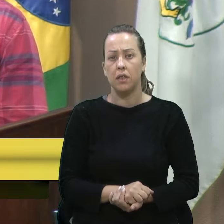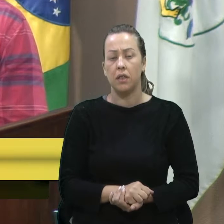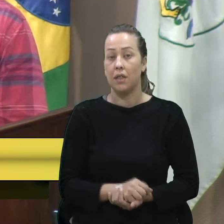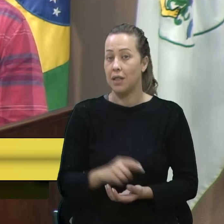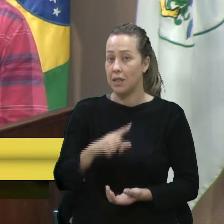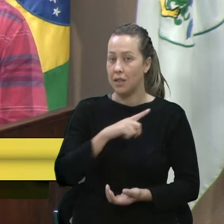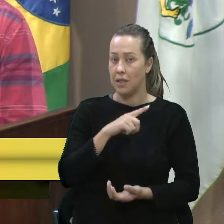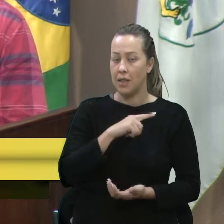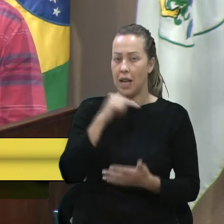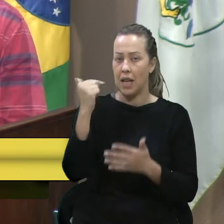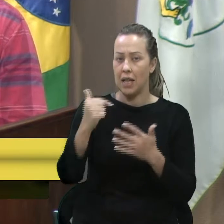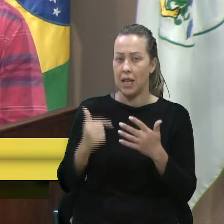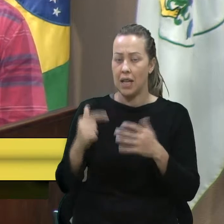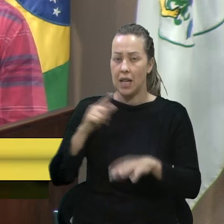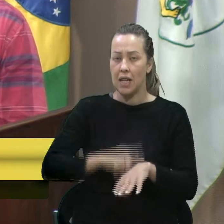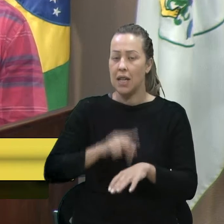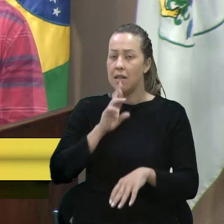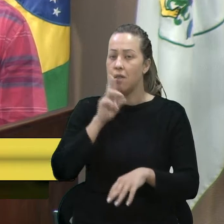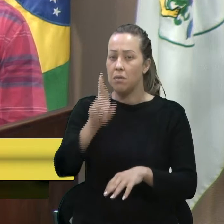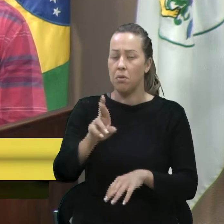Existem causas imediatas,